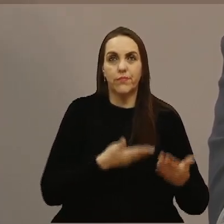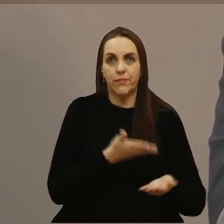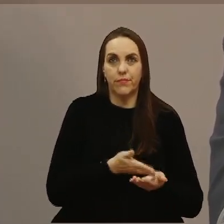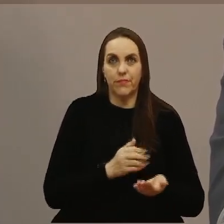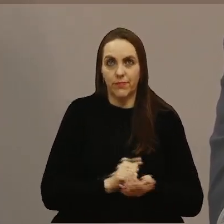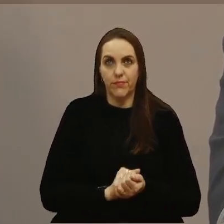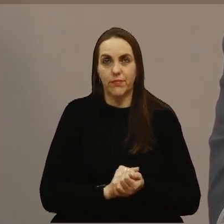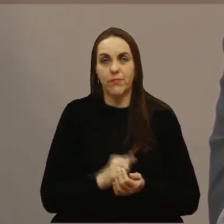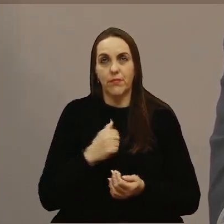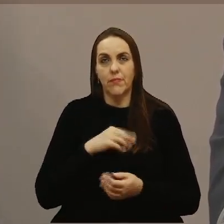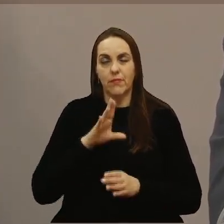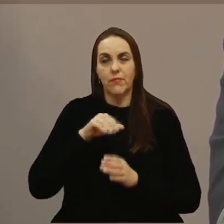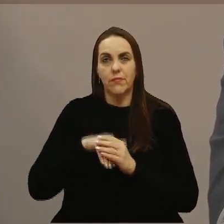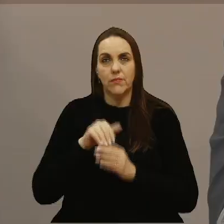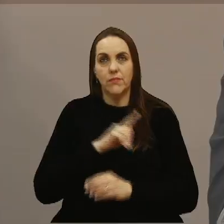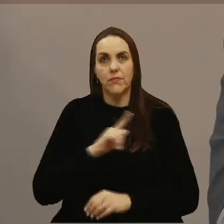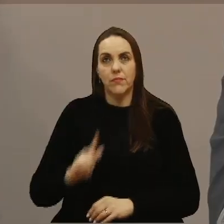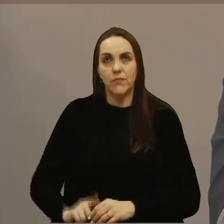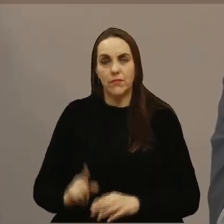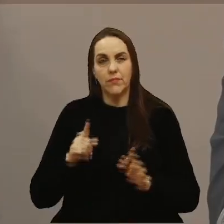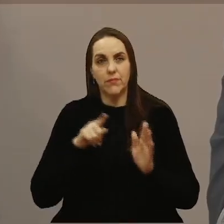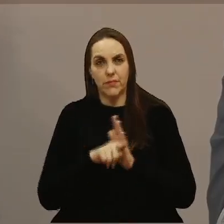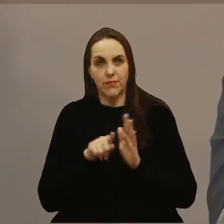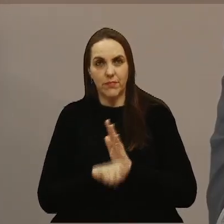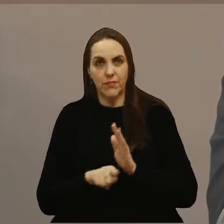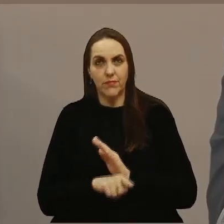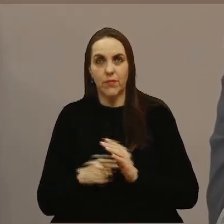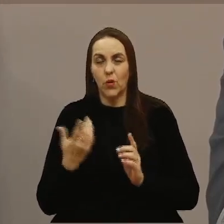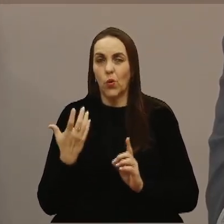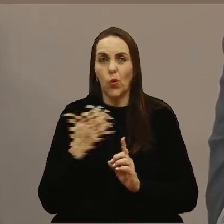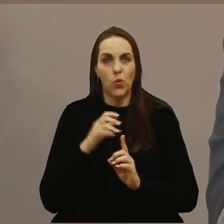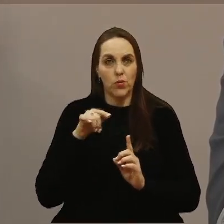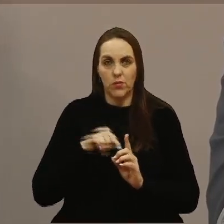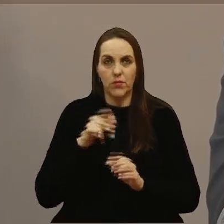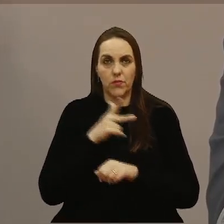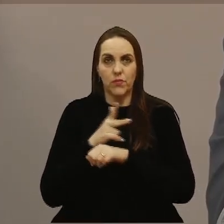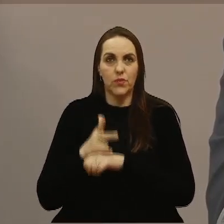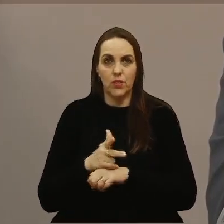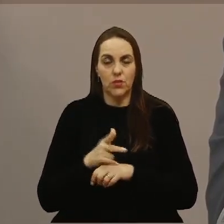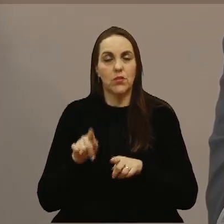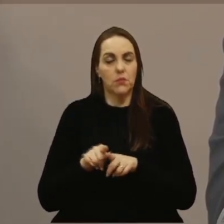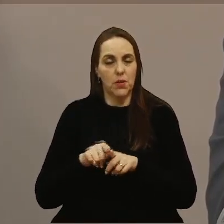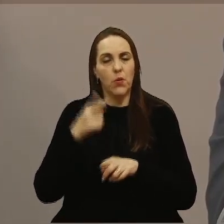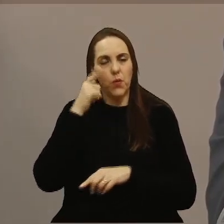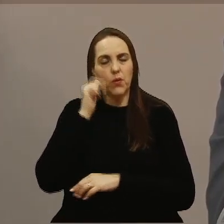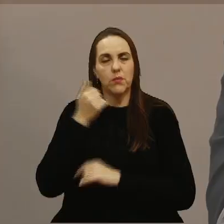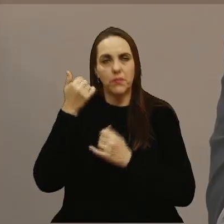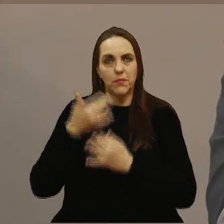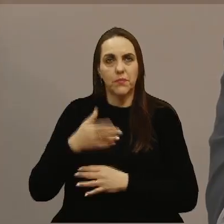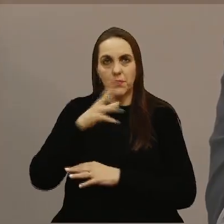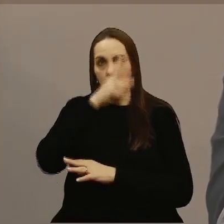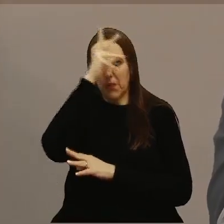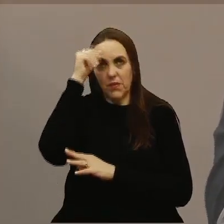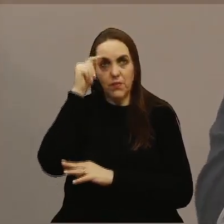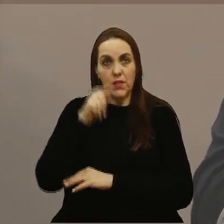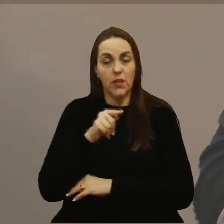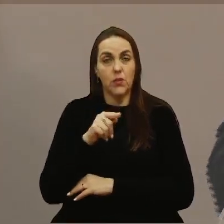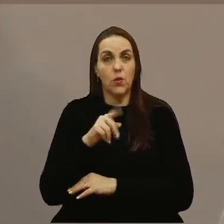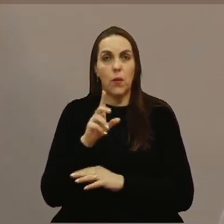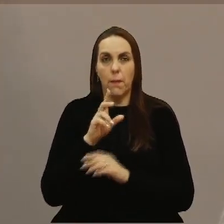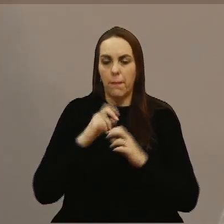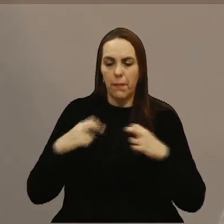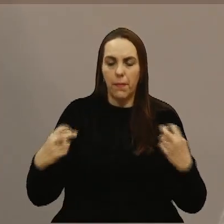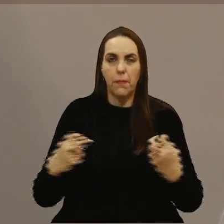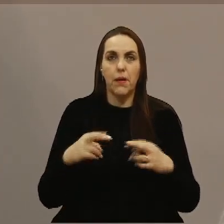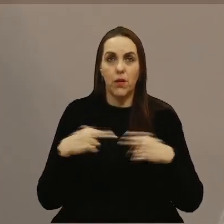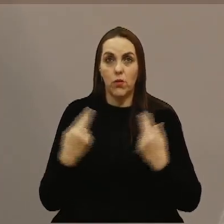do governo eu questionei e fui contra esse vídeo. Ontem eu falei isso ao prefeito, falei isso aos demais vereadores que estavam na reunião, então a gente, não é porque nós somos da